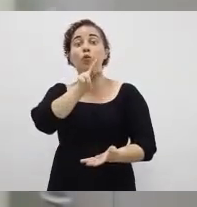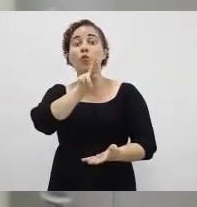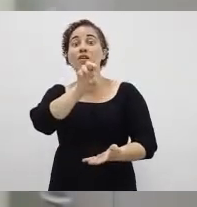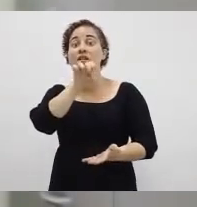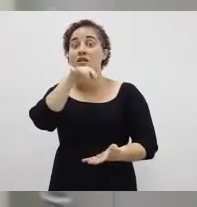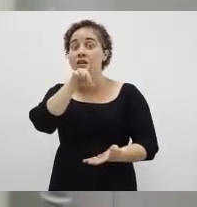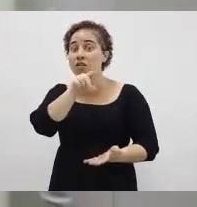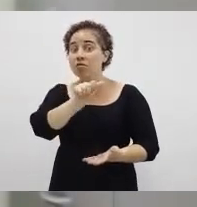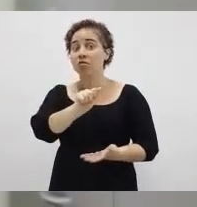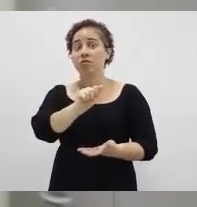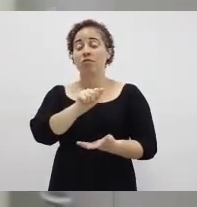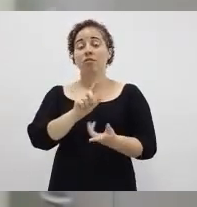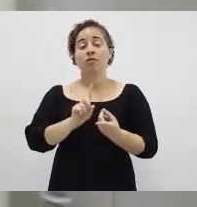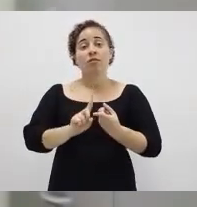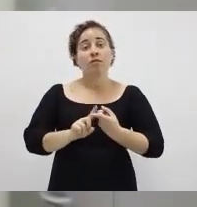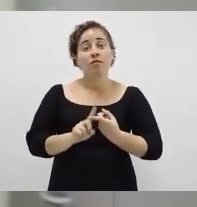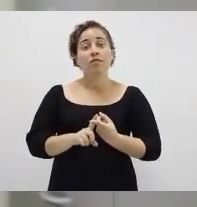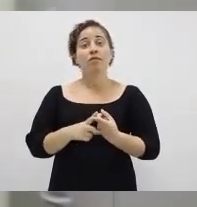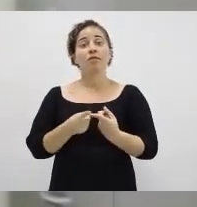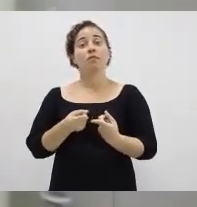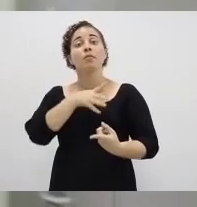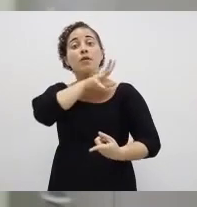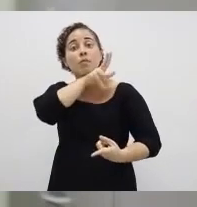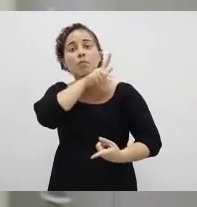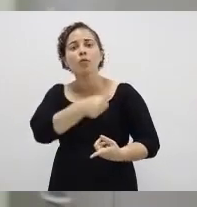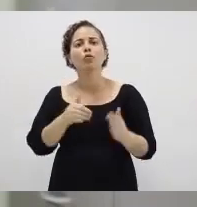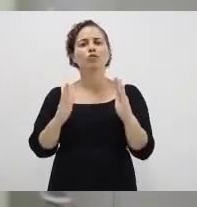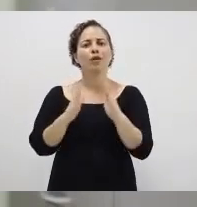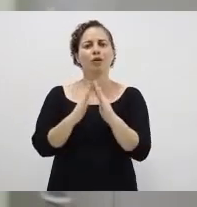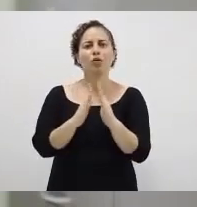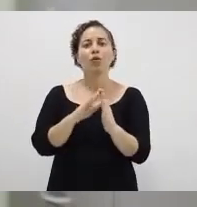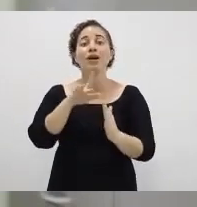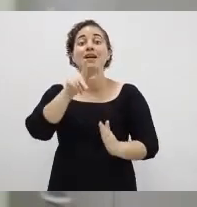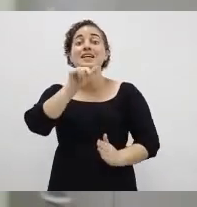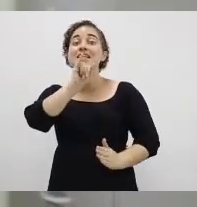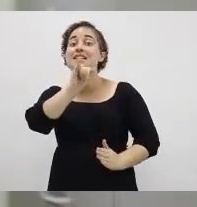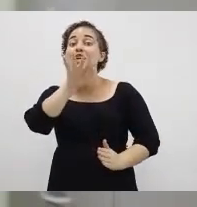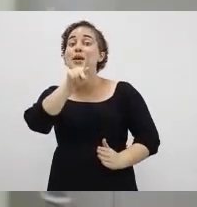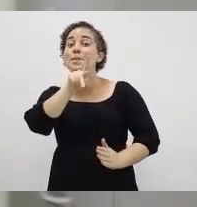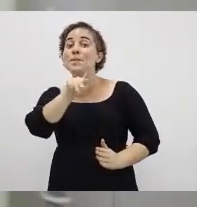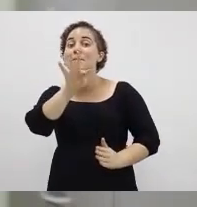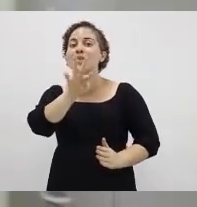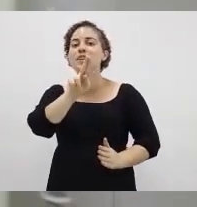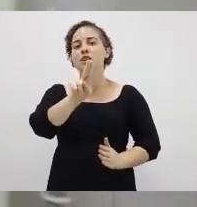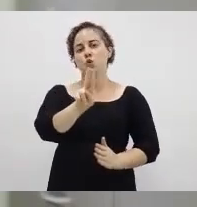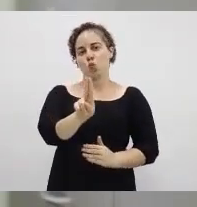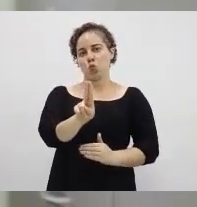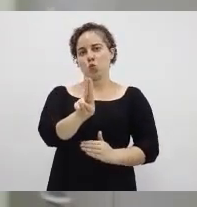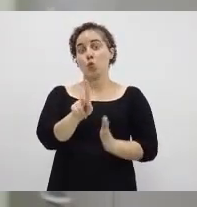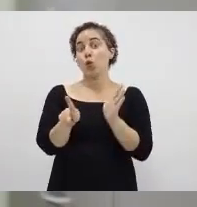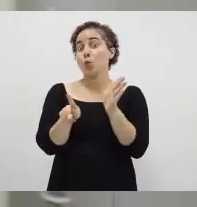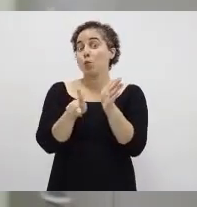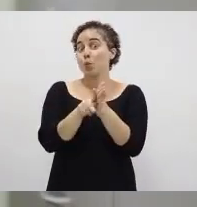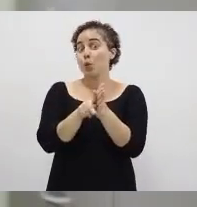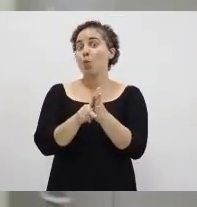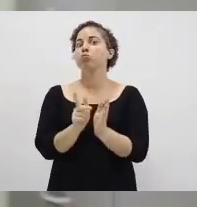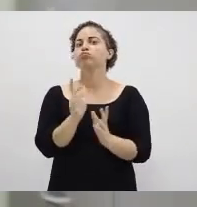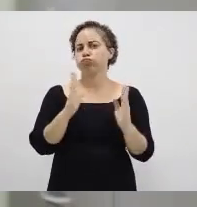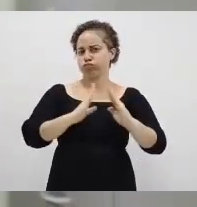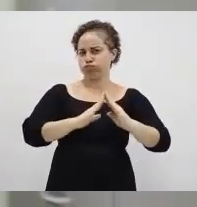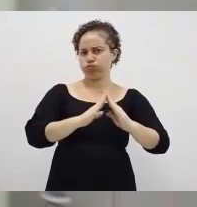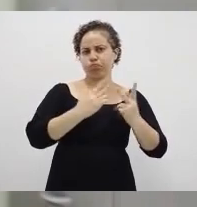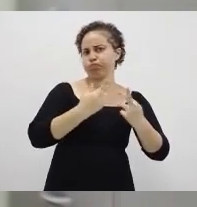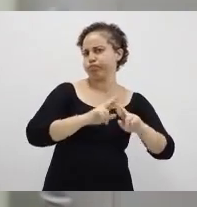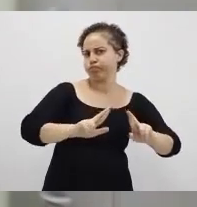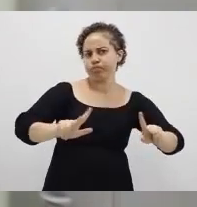posso pagar imposto na minha casa, como é o caso do IPTU, que é o Imposto sobre a Propriedade. Eu posso ter o